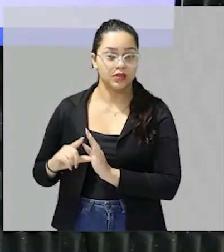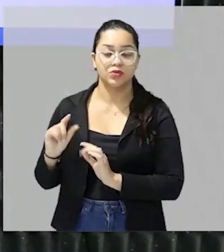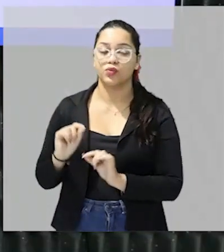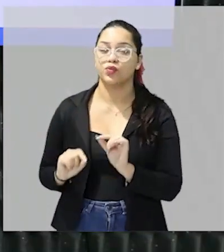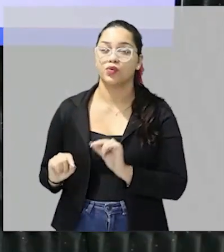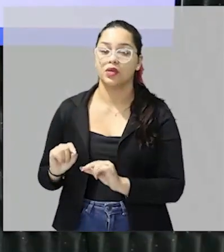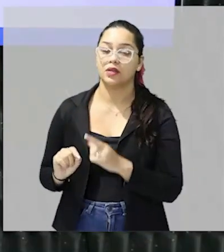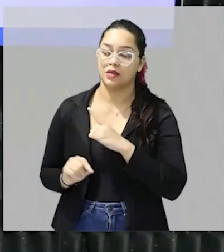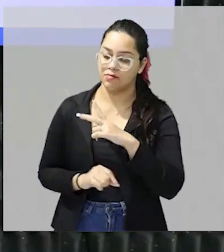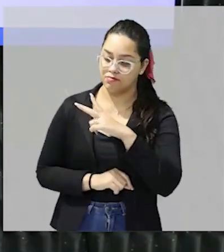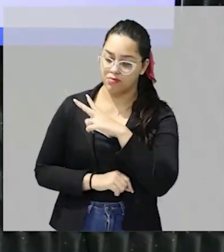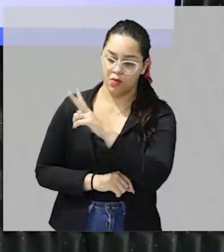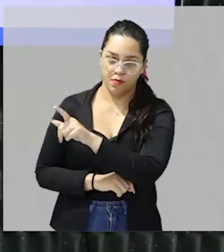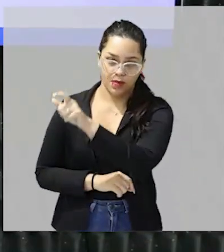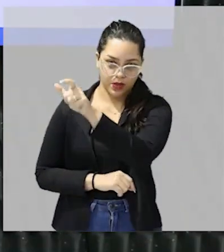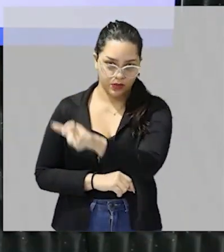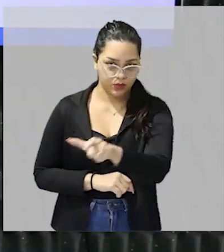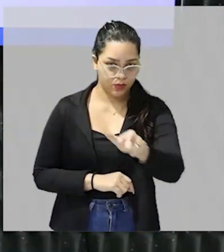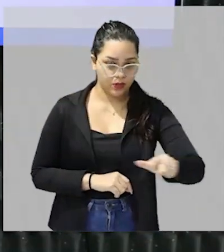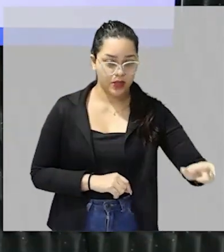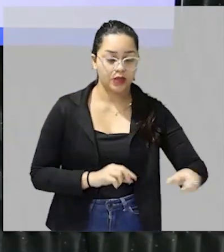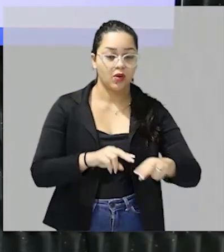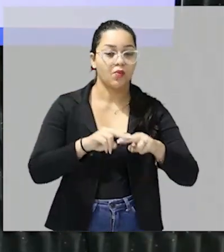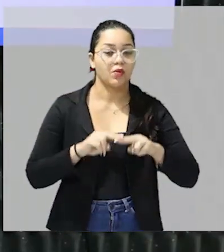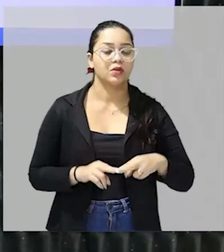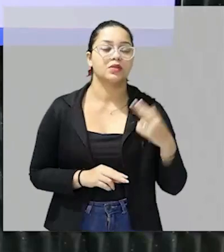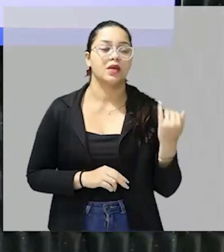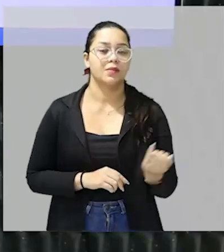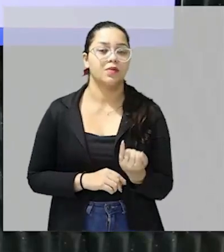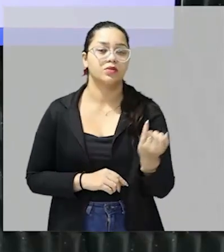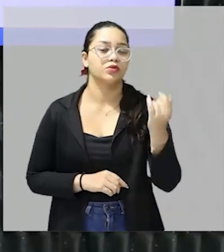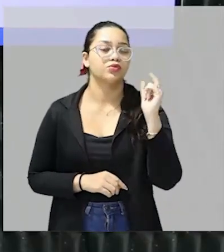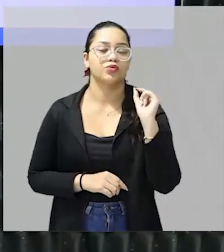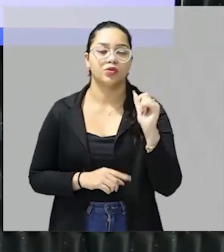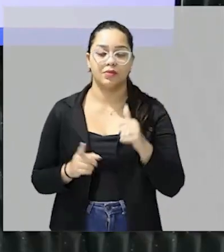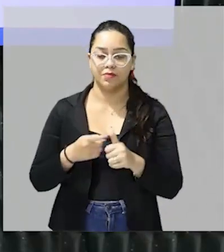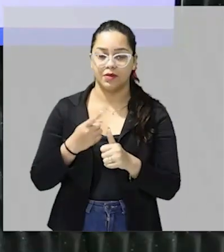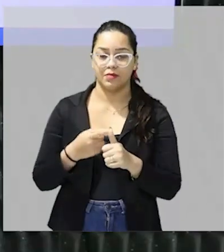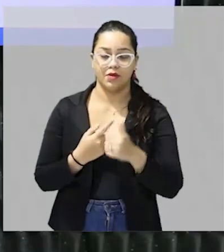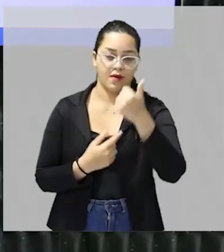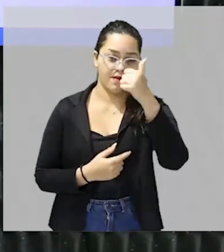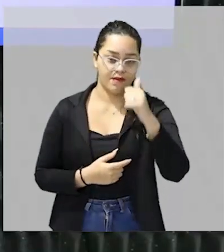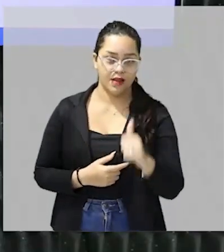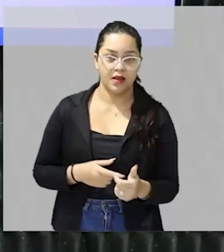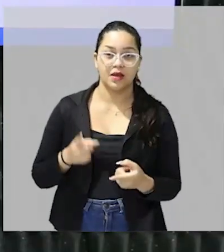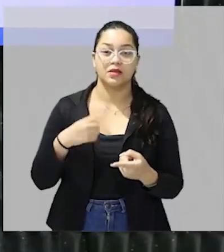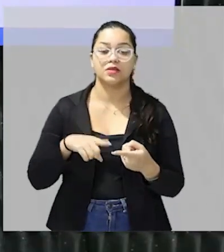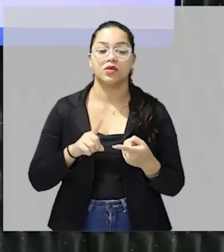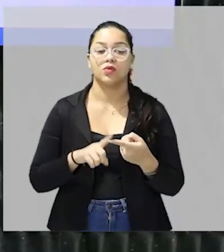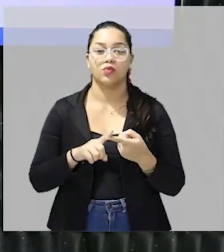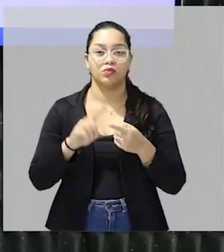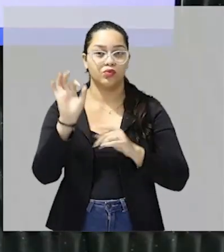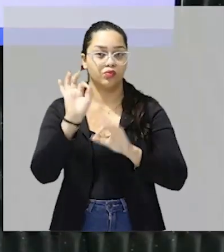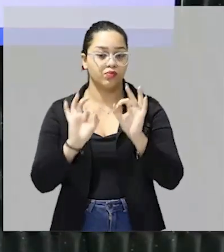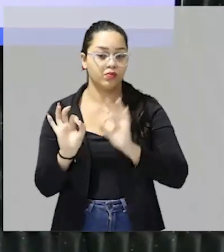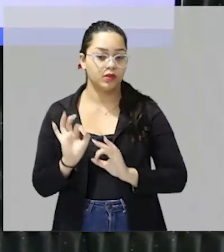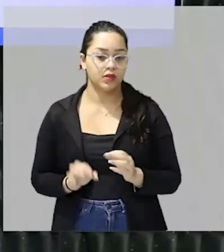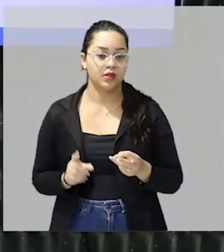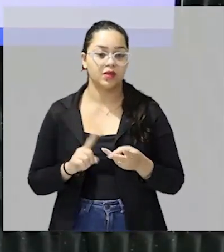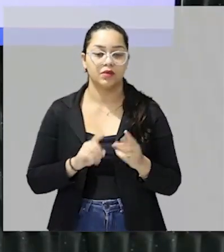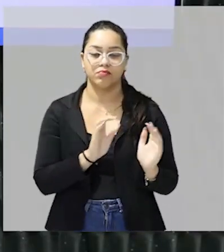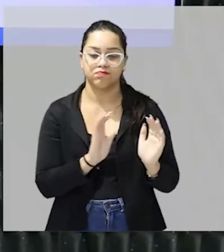quê? Individualizada. Então, por isso é importante o quê? Avaliar, planejar